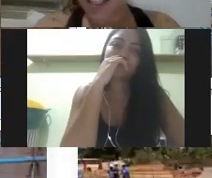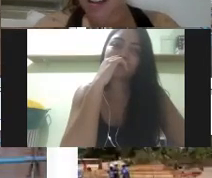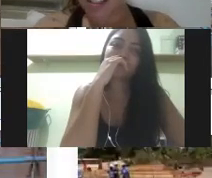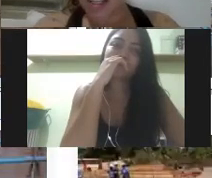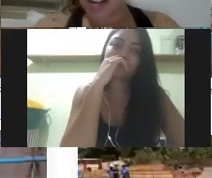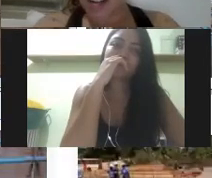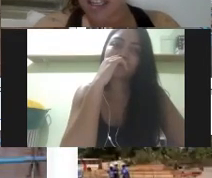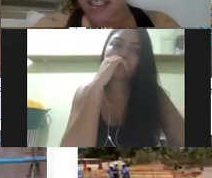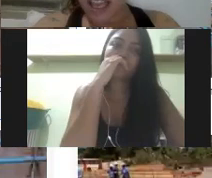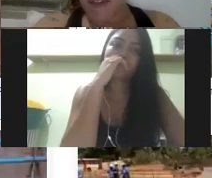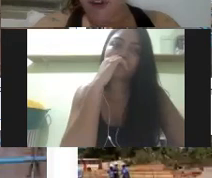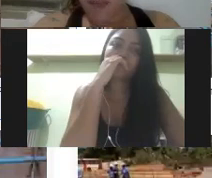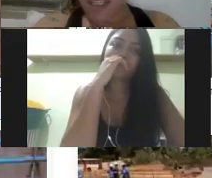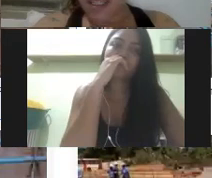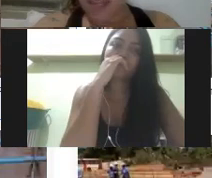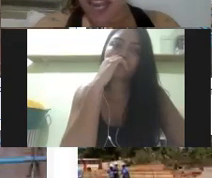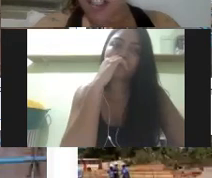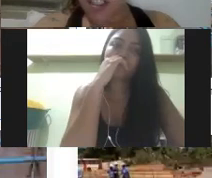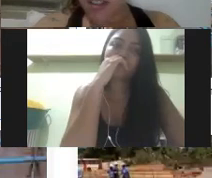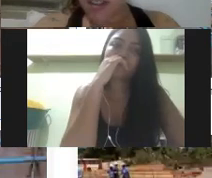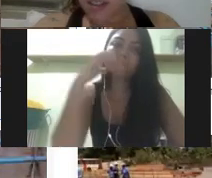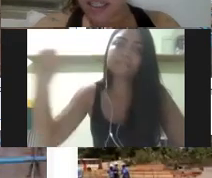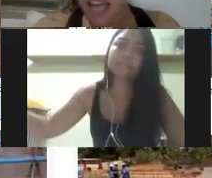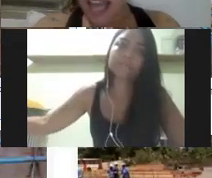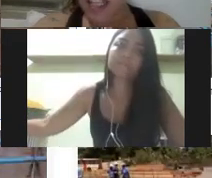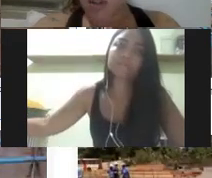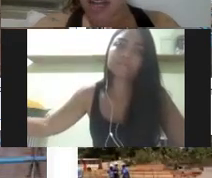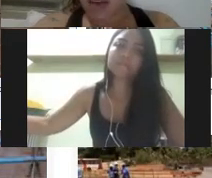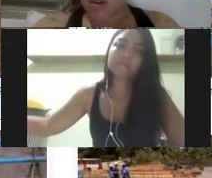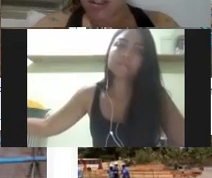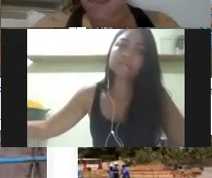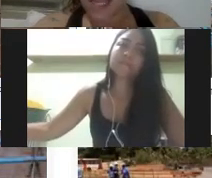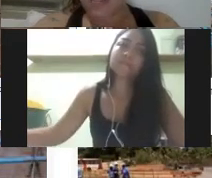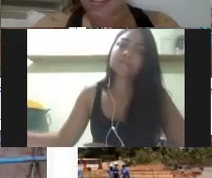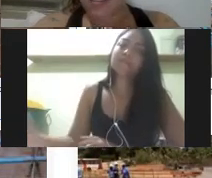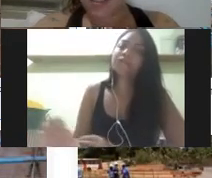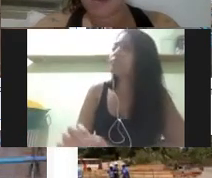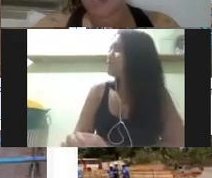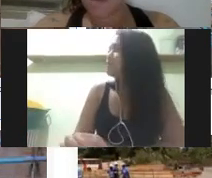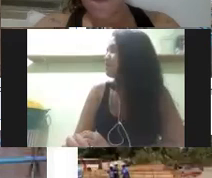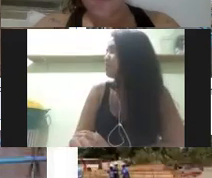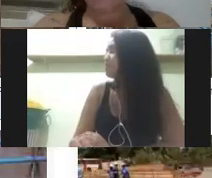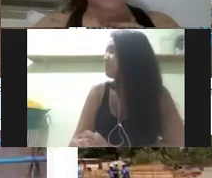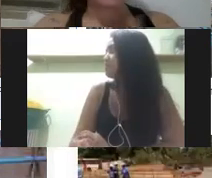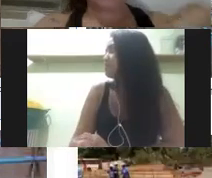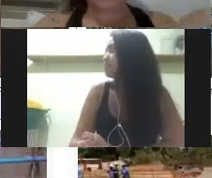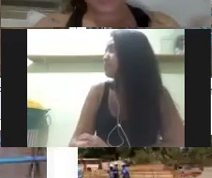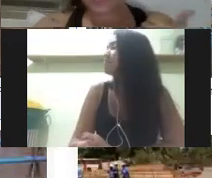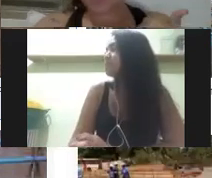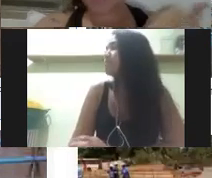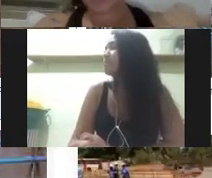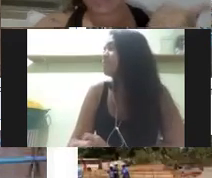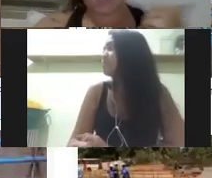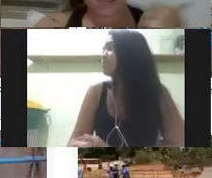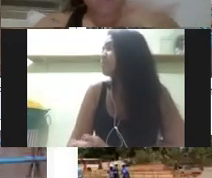Aqui, esse aqui é um radier, ó. Tem a forma aqui na beiradinha. Aí eles colocaram lona plástica aqui, tá vendo? Mas, como eu disse, a